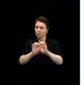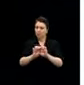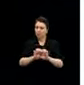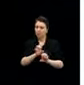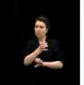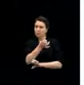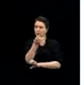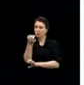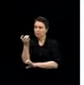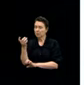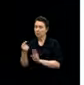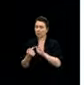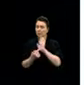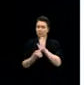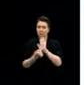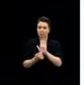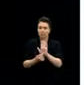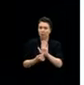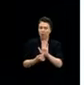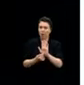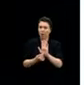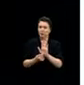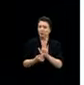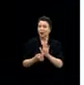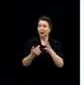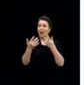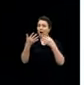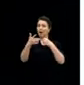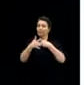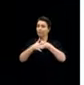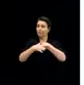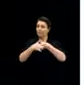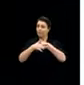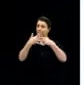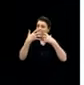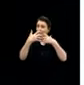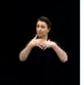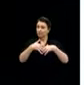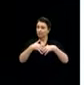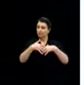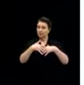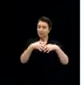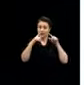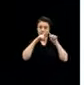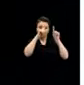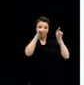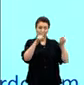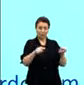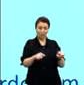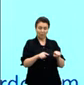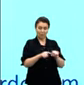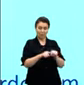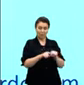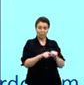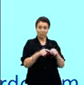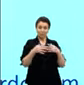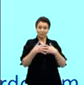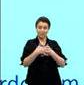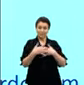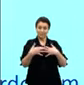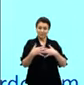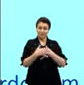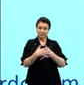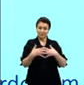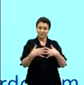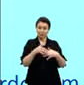um reflete suas respectivas funções. Então, nós vemos no quadro do lado esquerdo os tecidos.